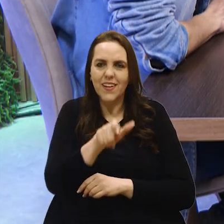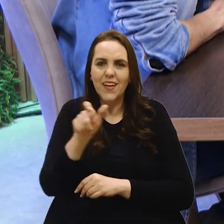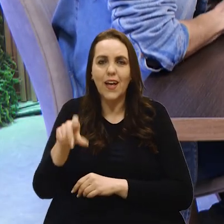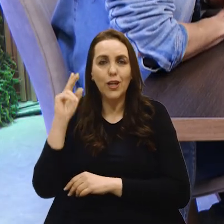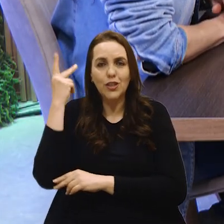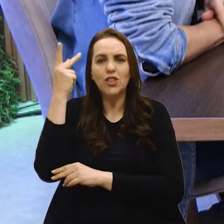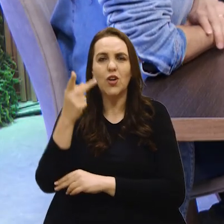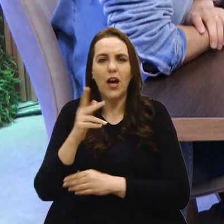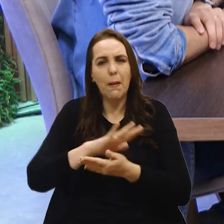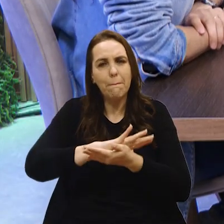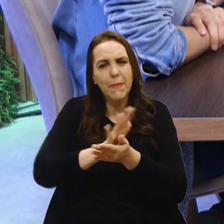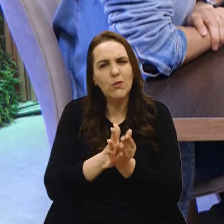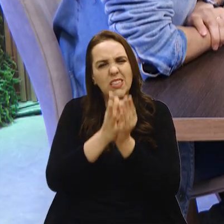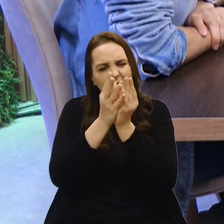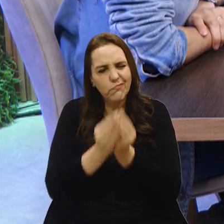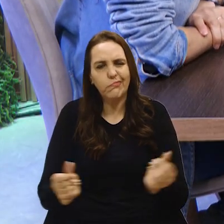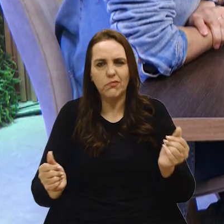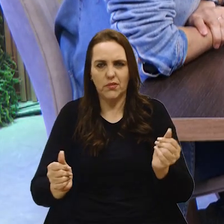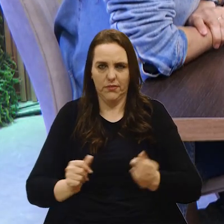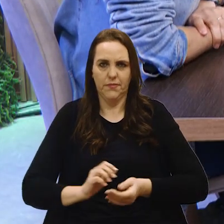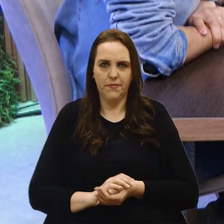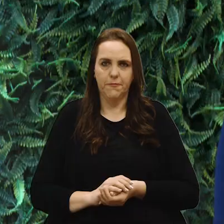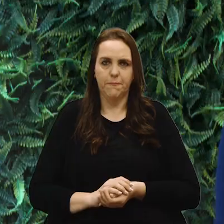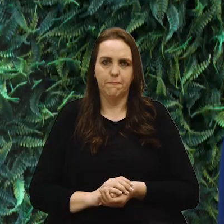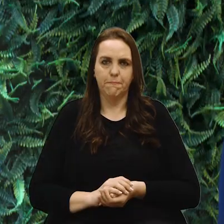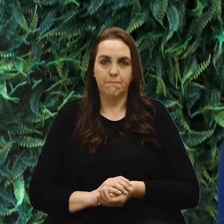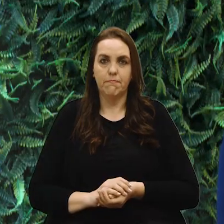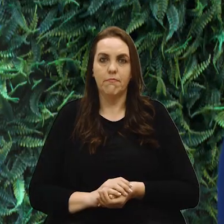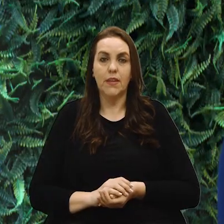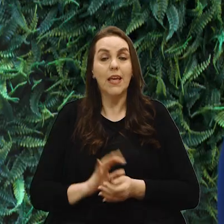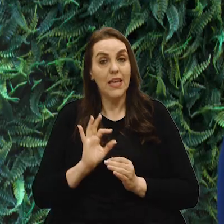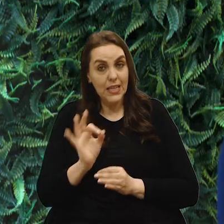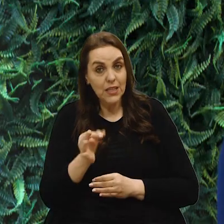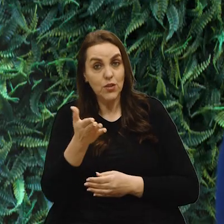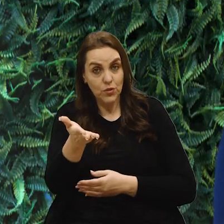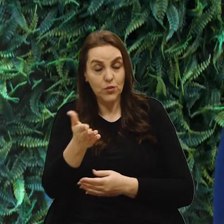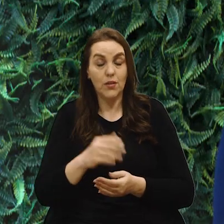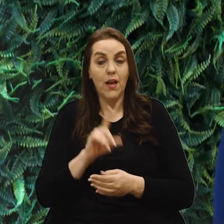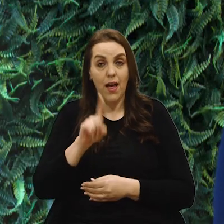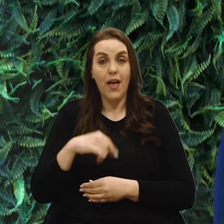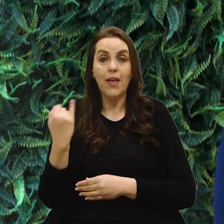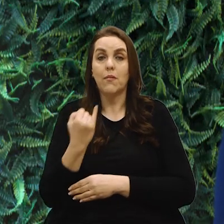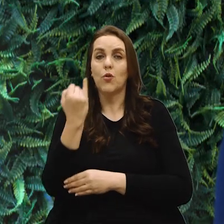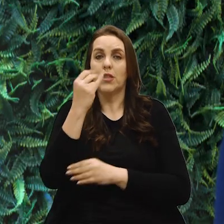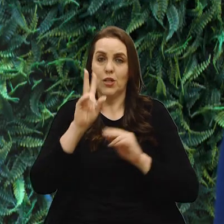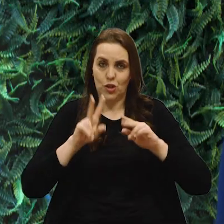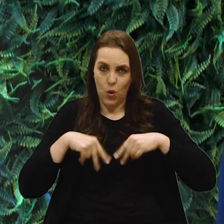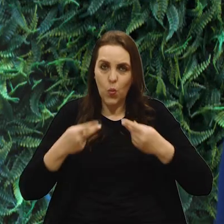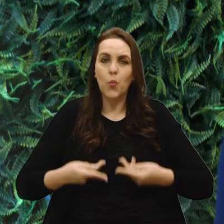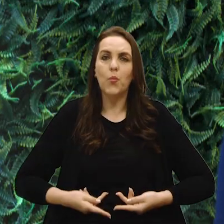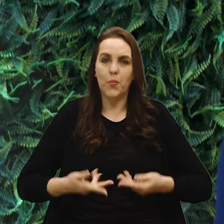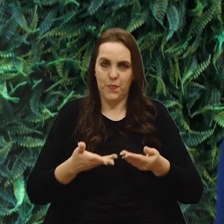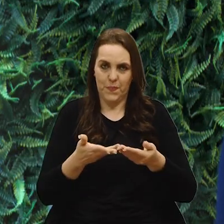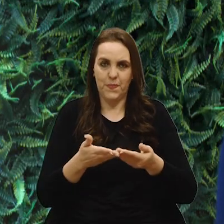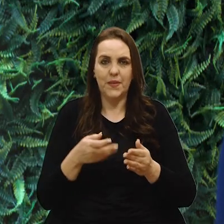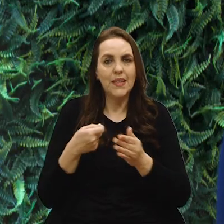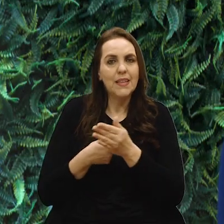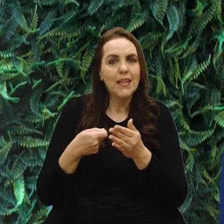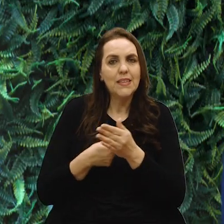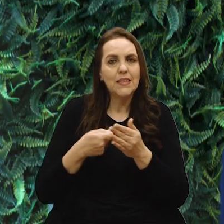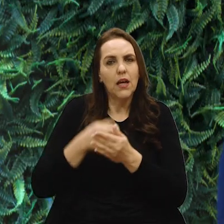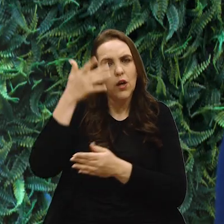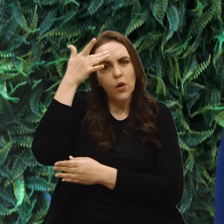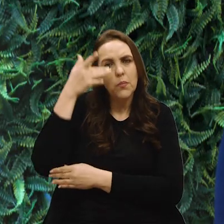para desmanchar os preconceitos mesmo, né? Isso, acho que esse é um elemento bem importante, essa humanização, né? E